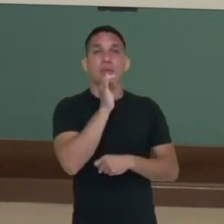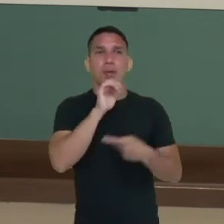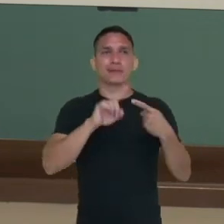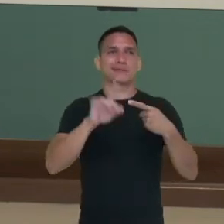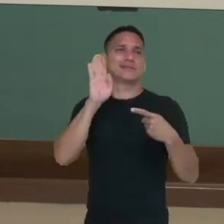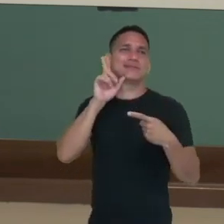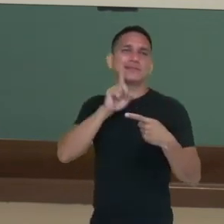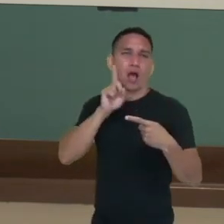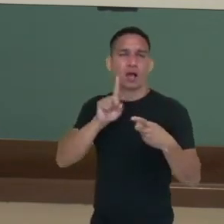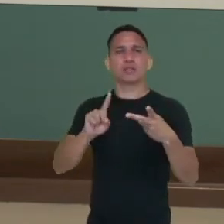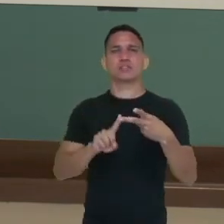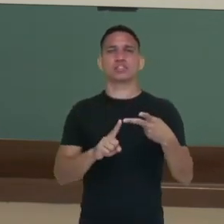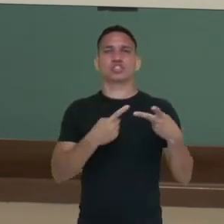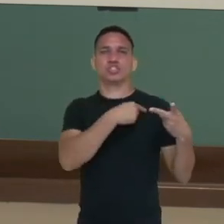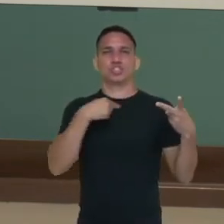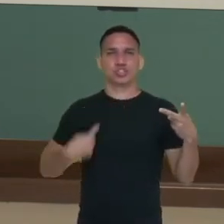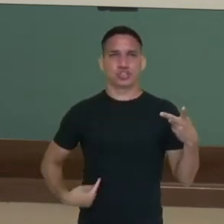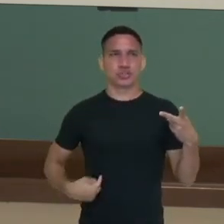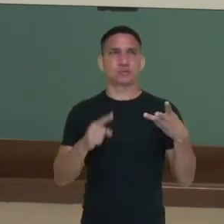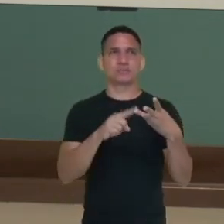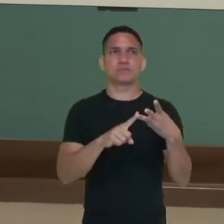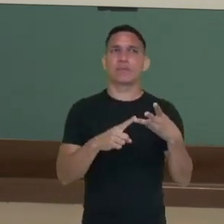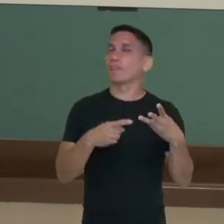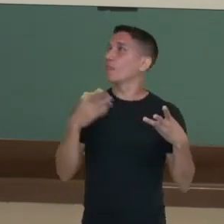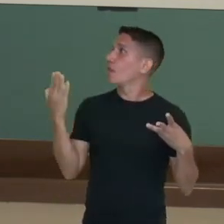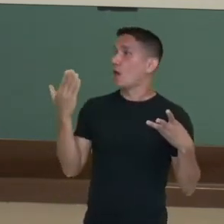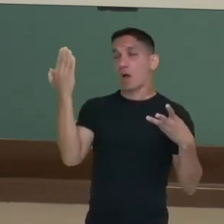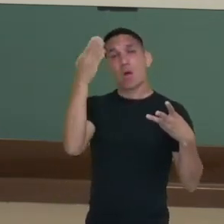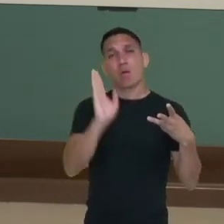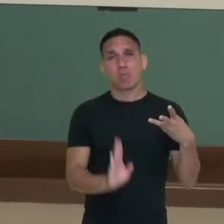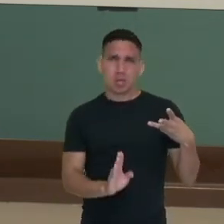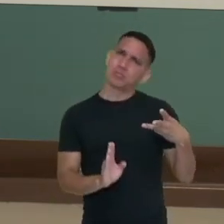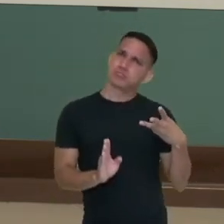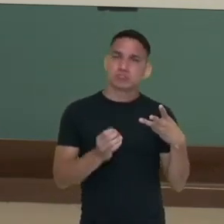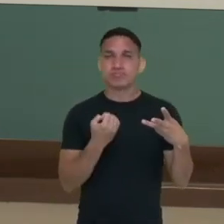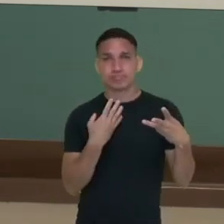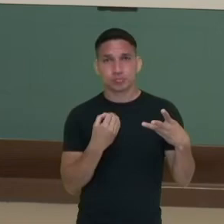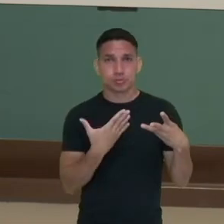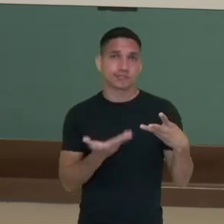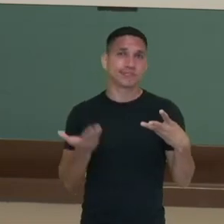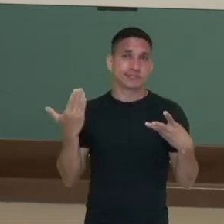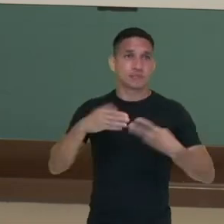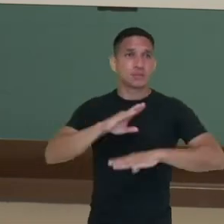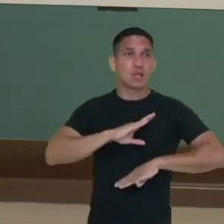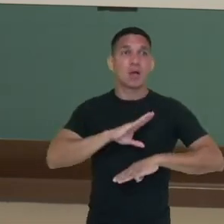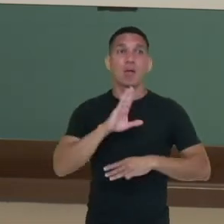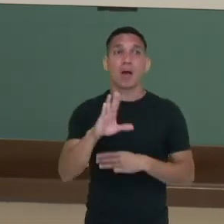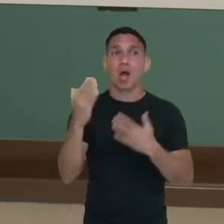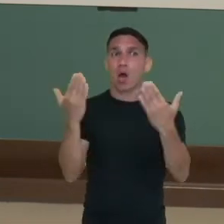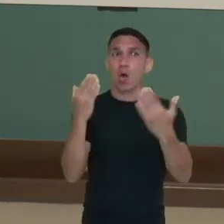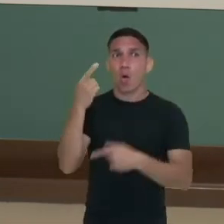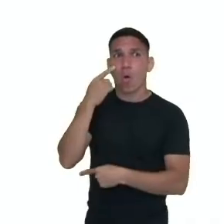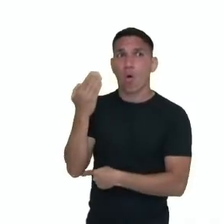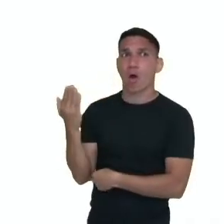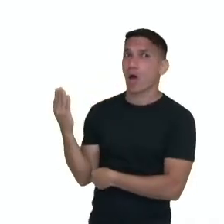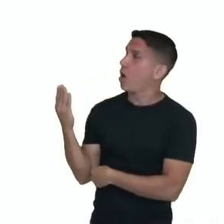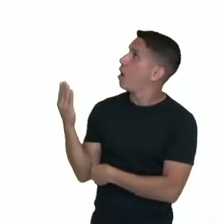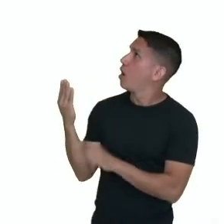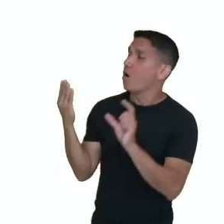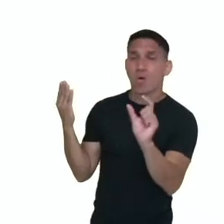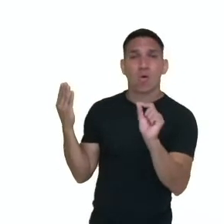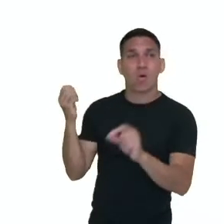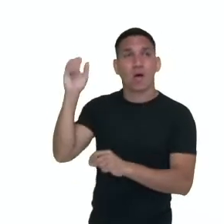exemplo, e a China. O Brasil está, né, relativamente bem nesse cenário. Mas repare que na África, os países